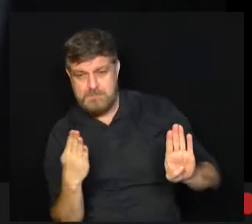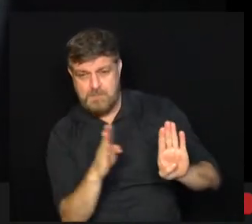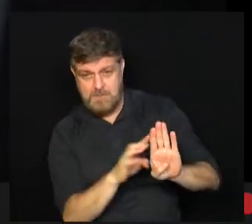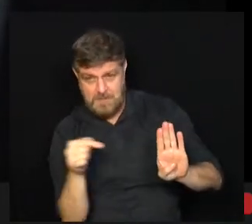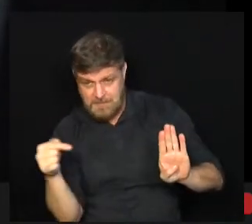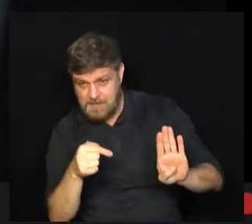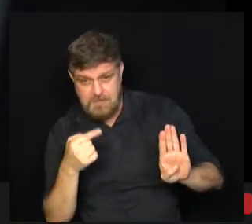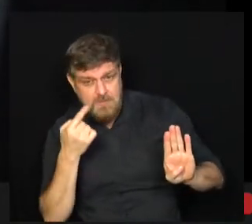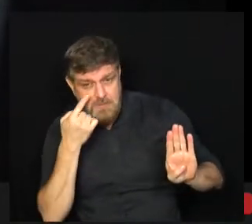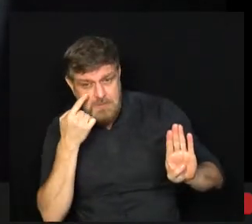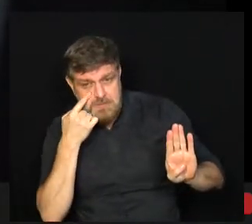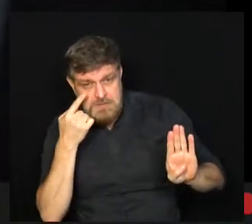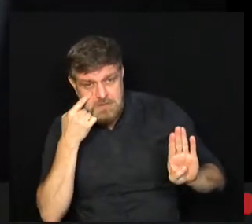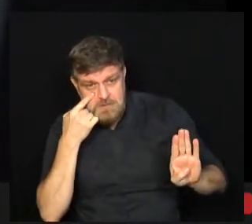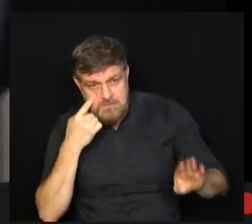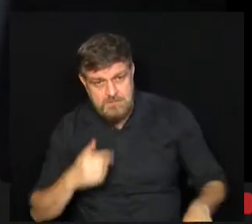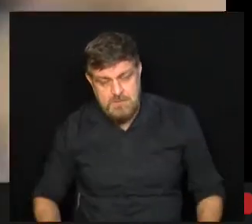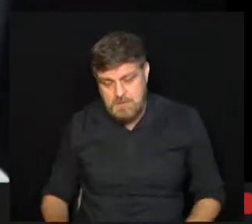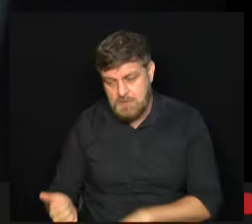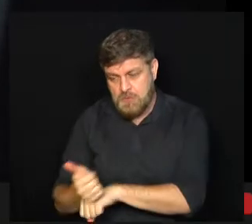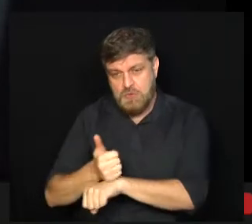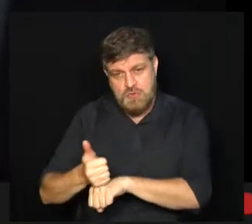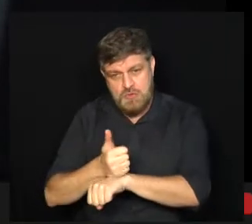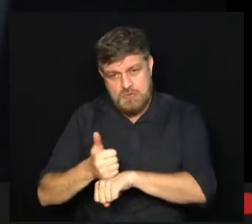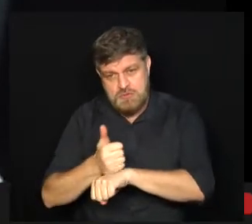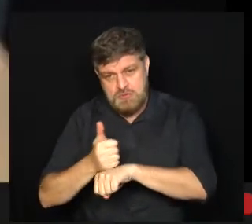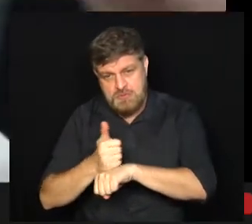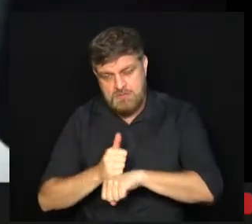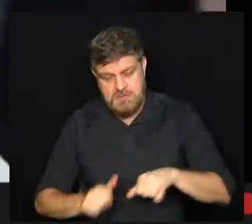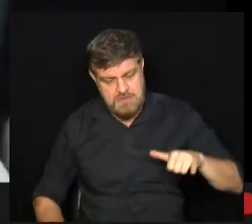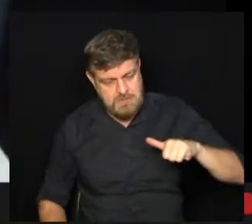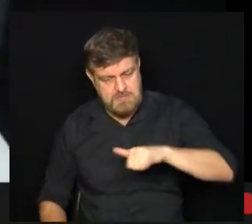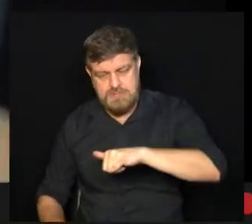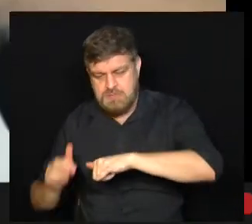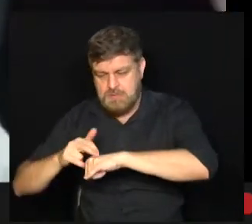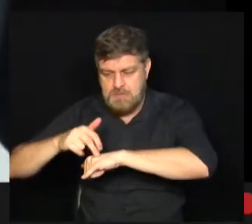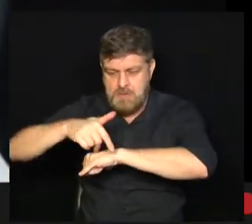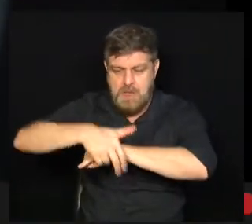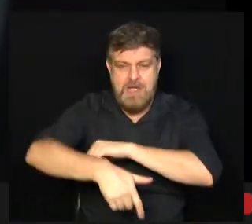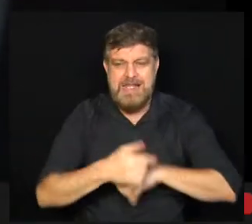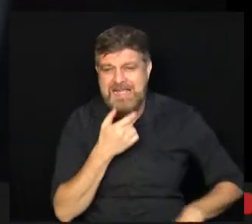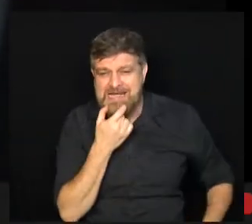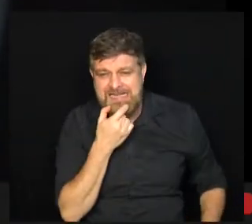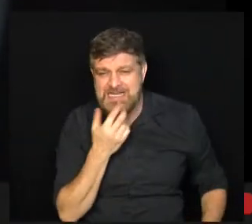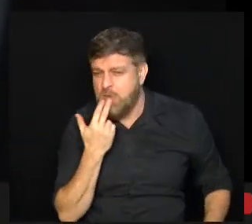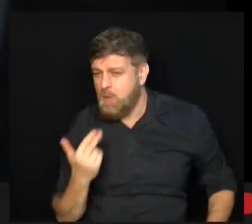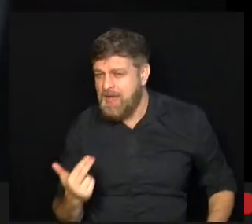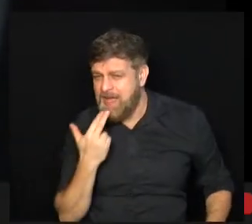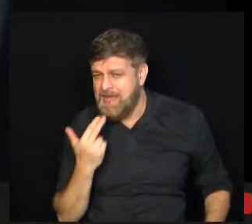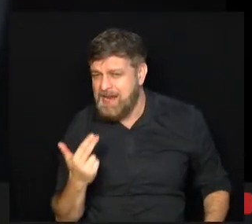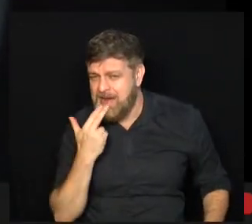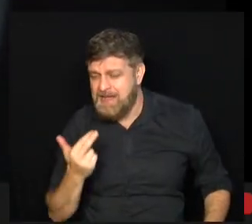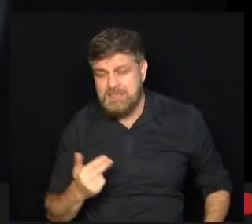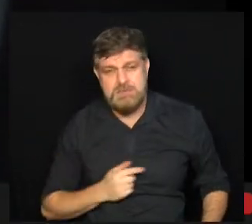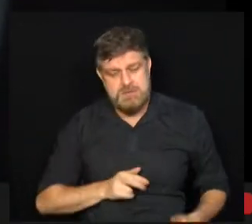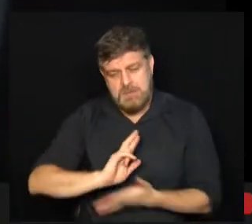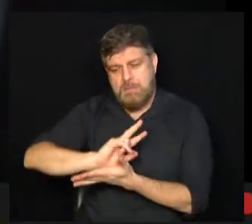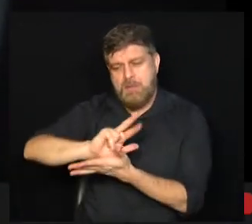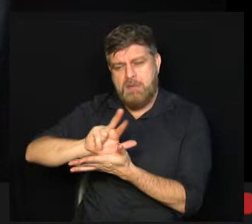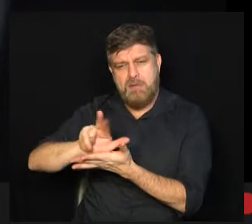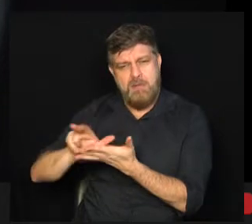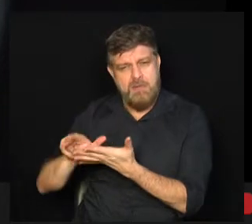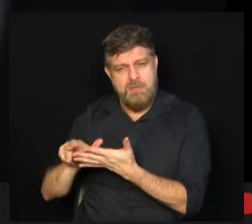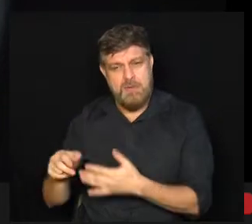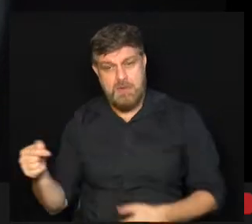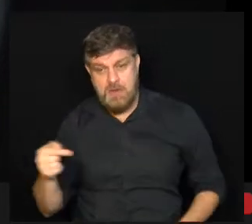e você vê as tripulações chegando, descendo dos seus aviões, falando inglês, falando em outras línguas, né? Então, isso mostra,